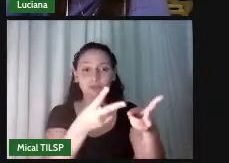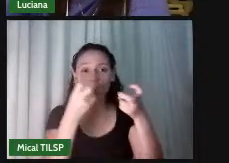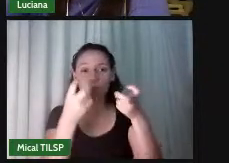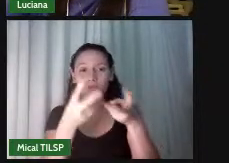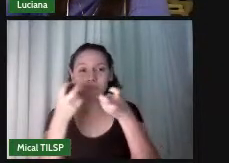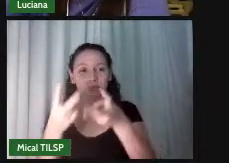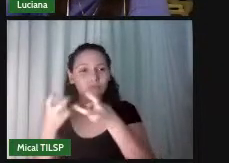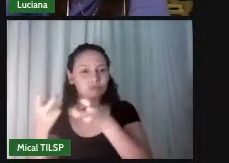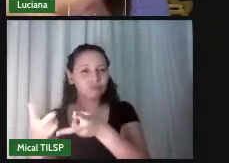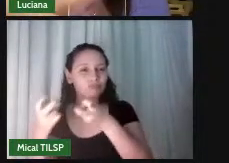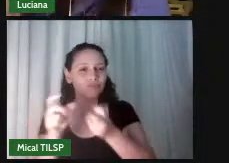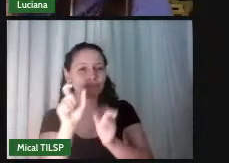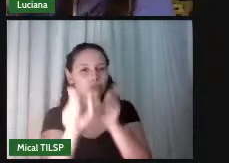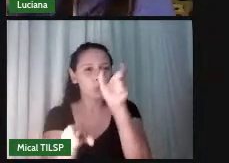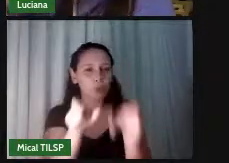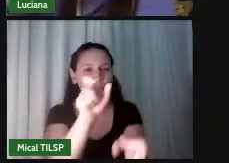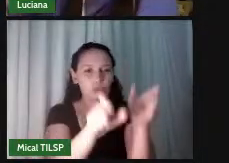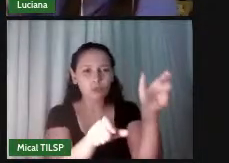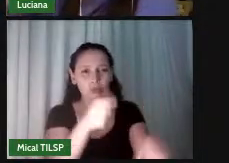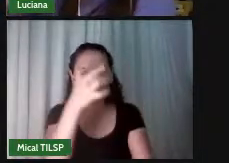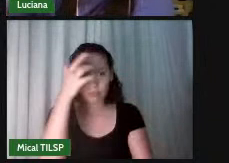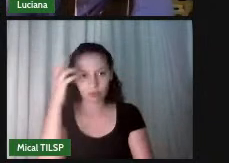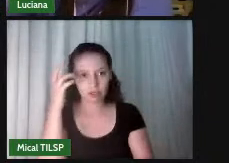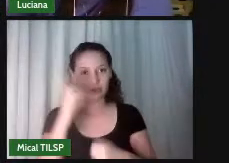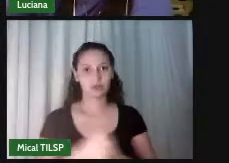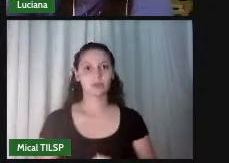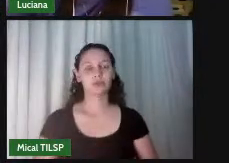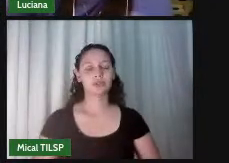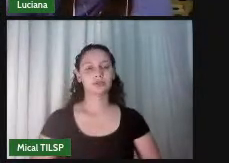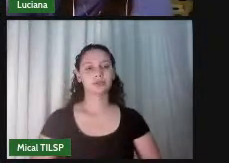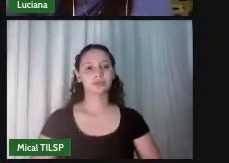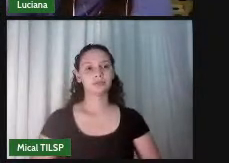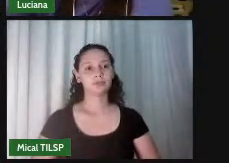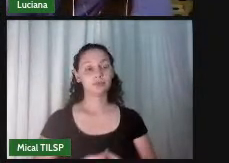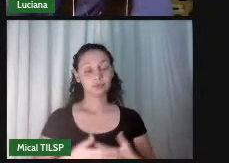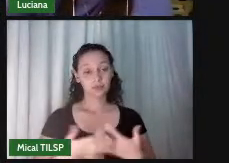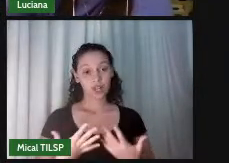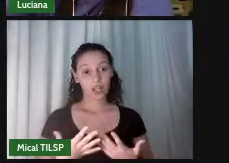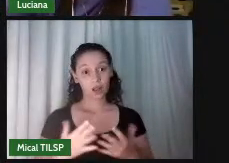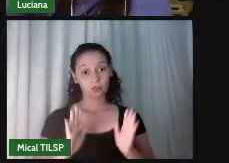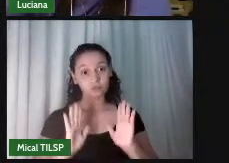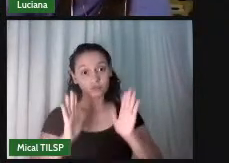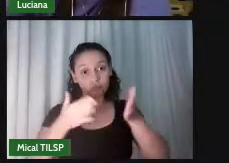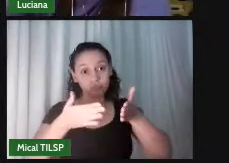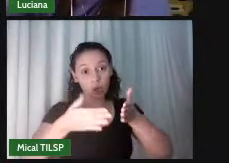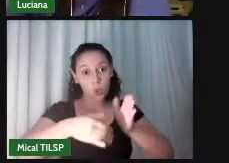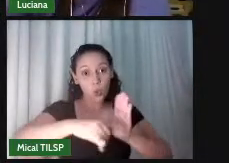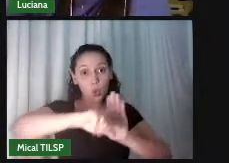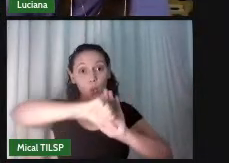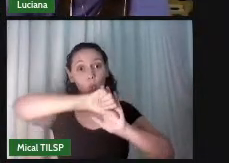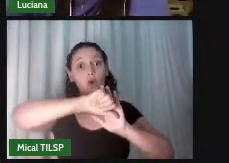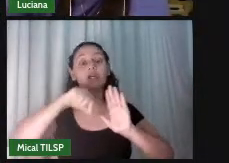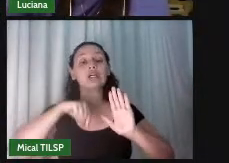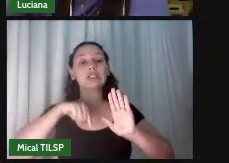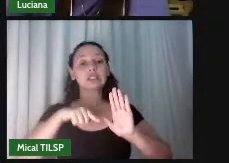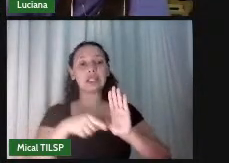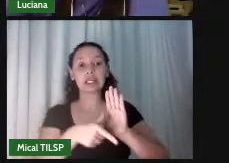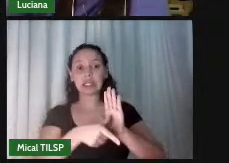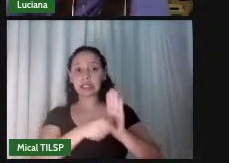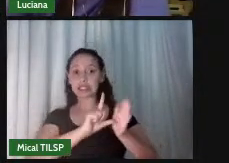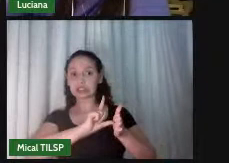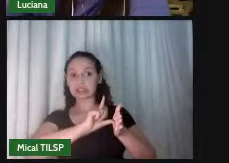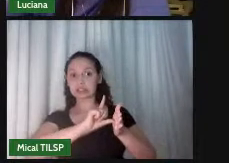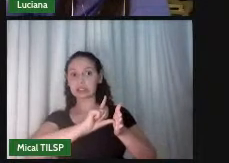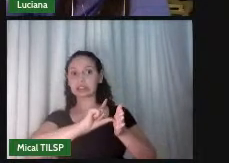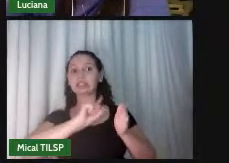Então, a gente tem, assim, na esfera criminal, a gente trabalha sempre com o antes e o depois. Então, a gente sempre tem que ter uma documentação de